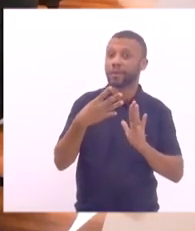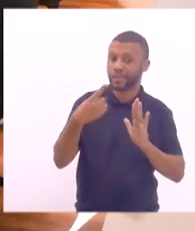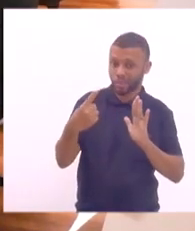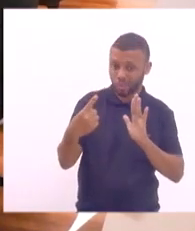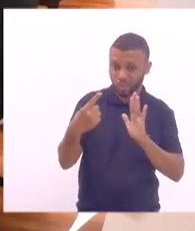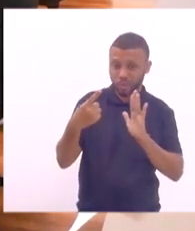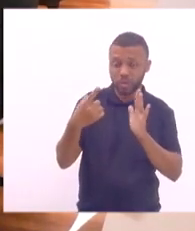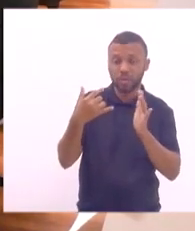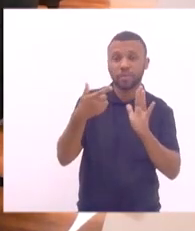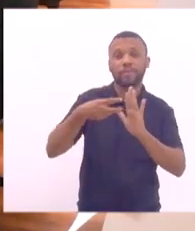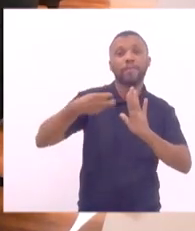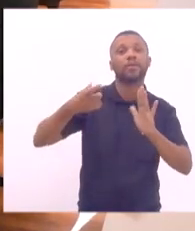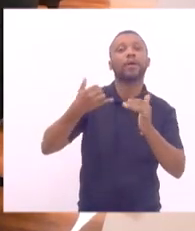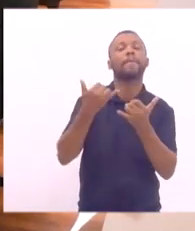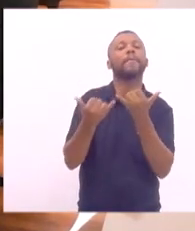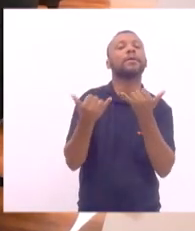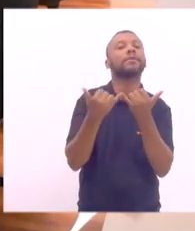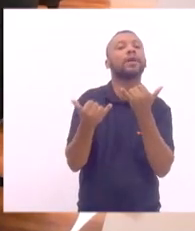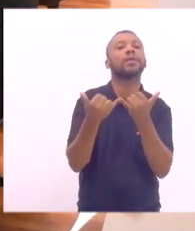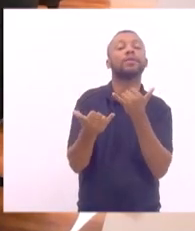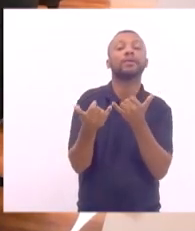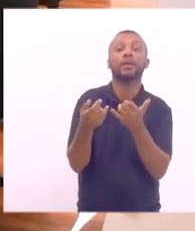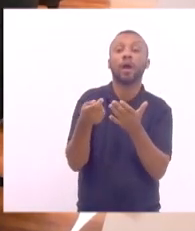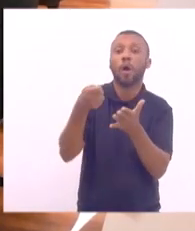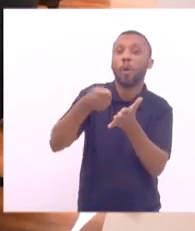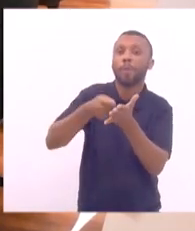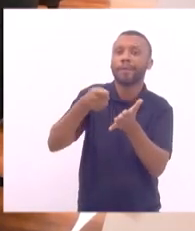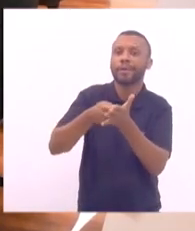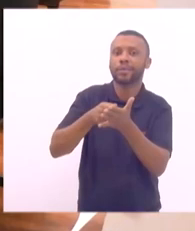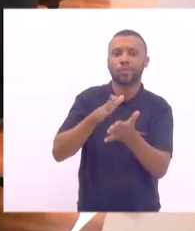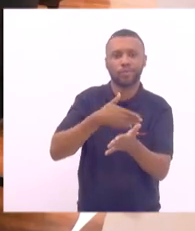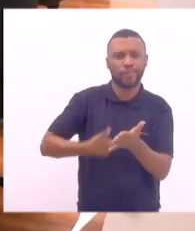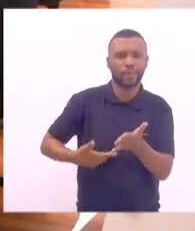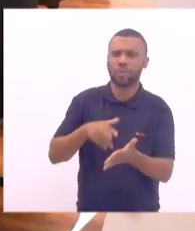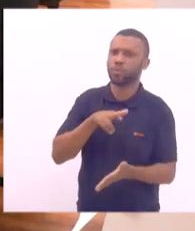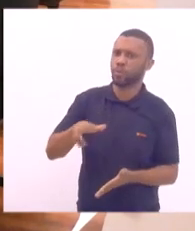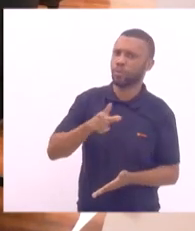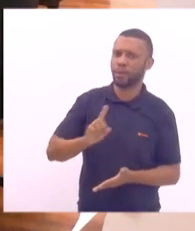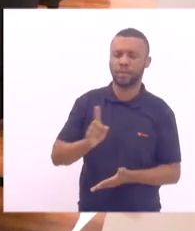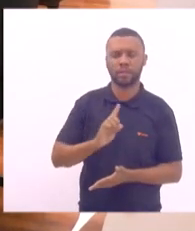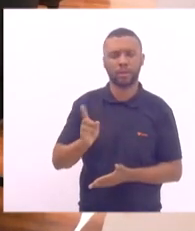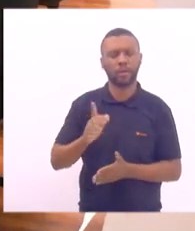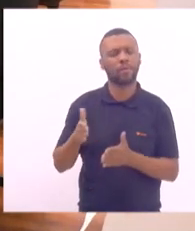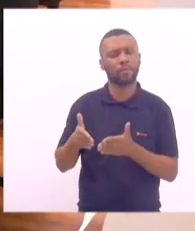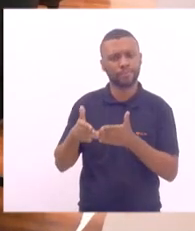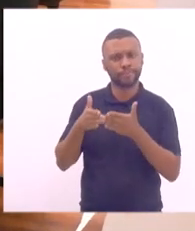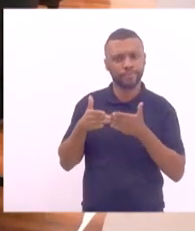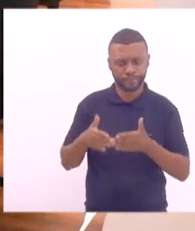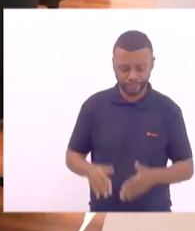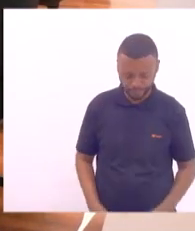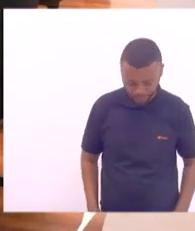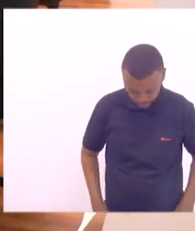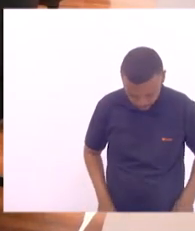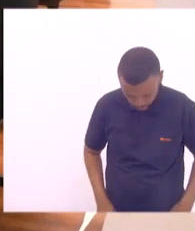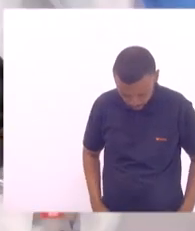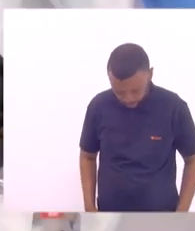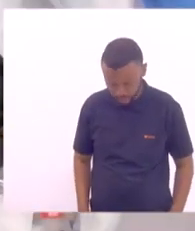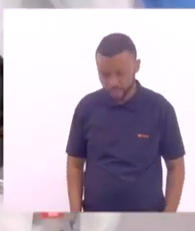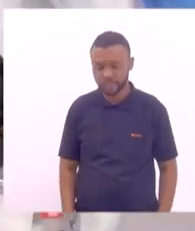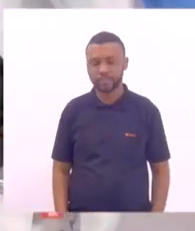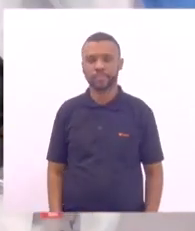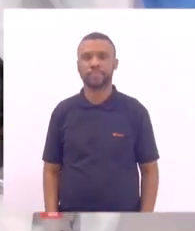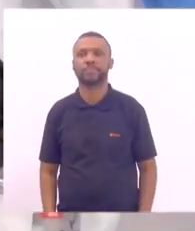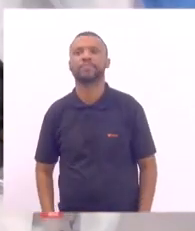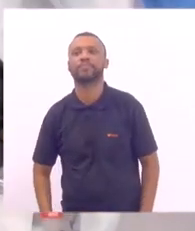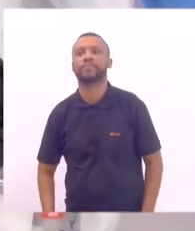parcial. Está só desobrigando o governo a não fazer. Já vivi isso, presidente, pelo amor de Deus. Tá. Dispõe sobre o tabuamento do interesse